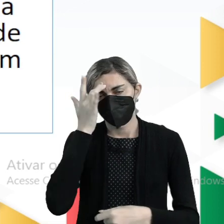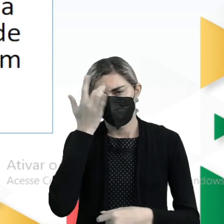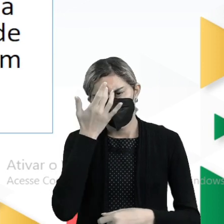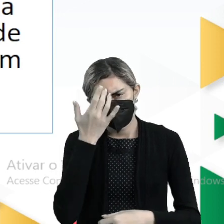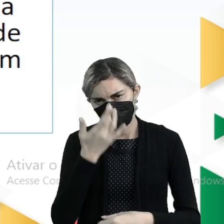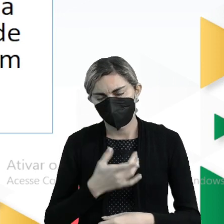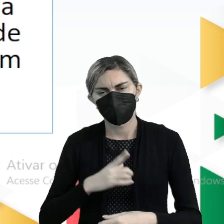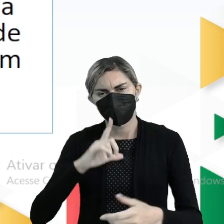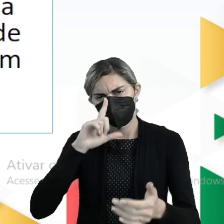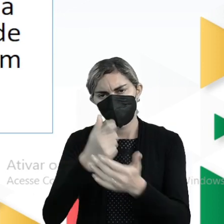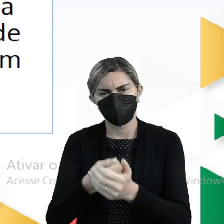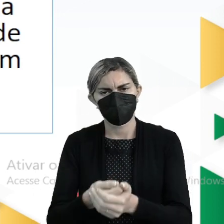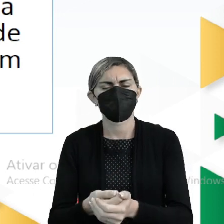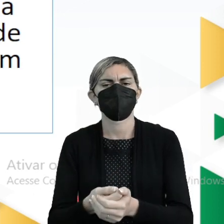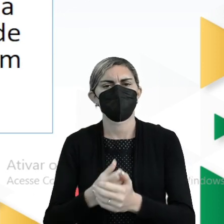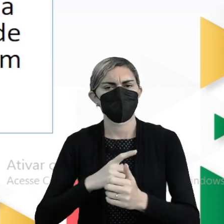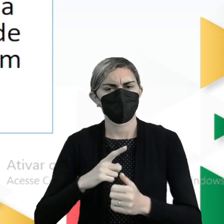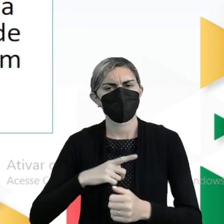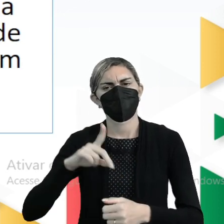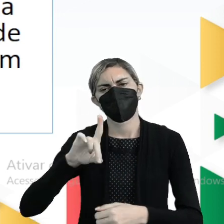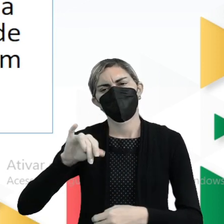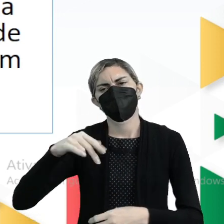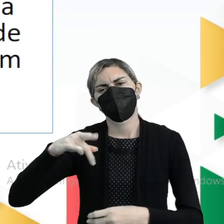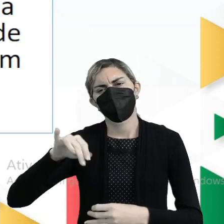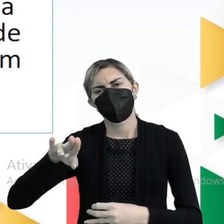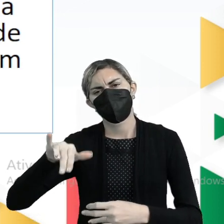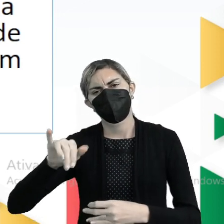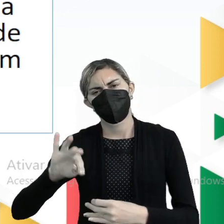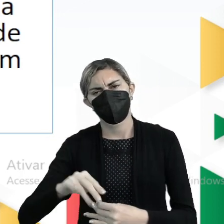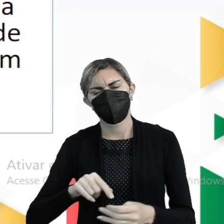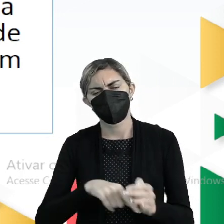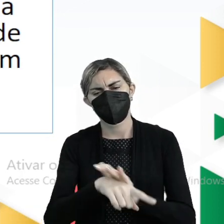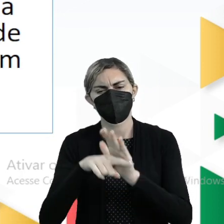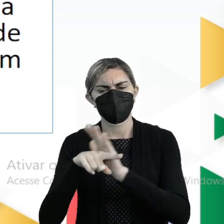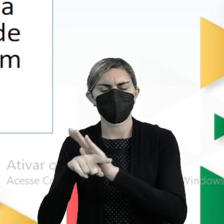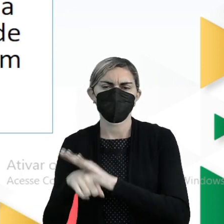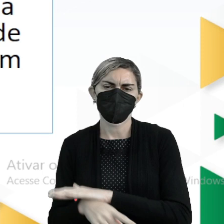eles decidiram dar um caráter diplomático a essa expressão na